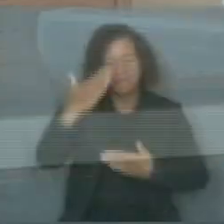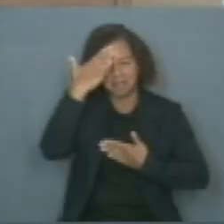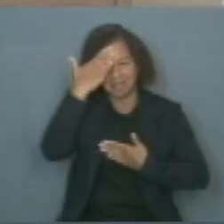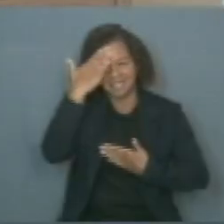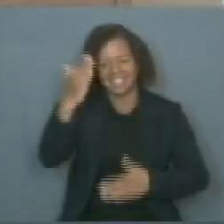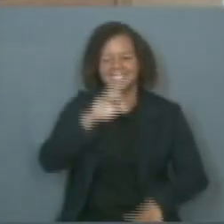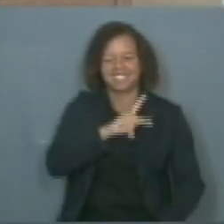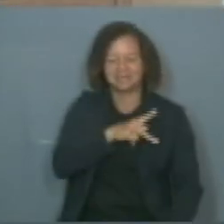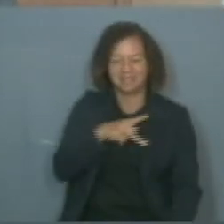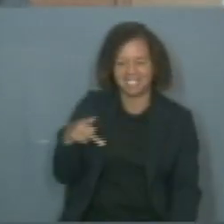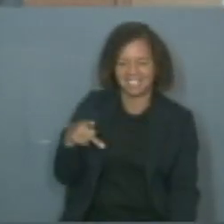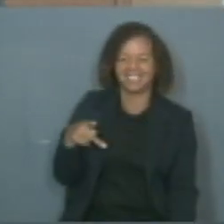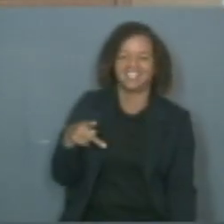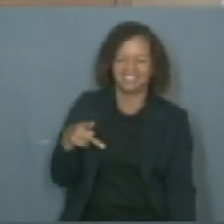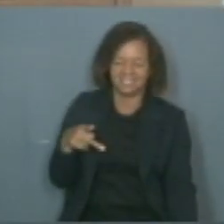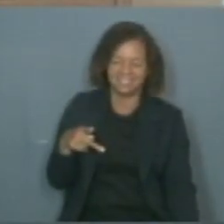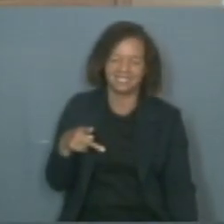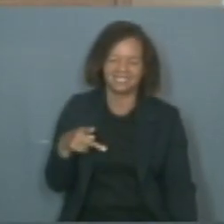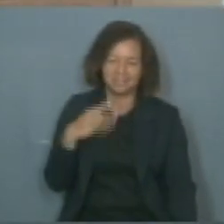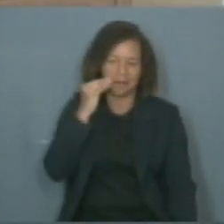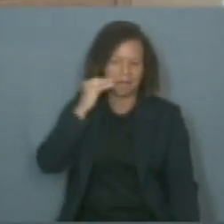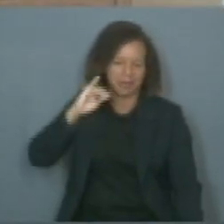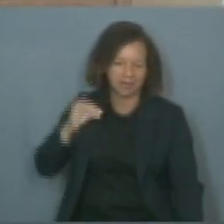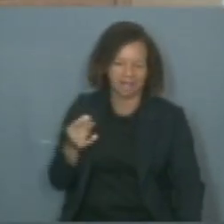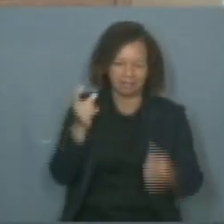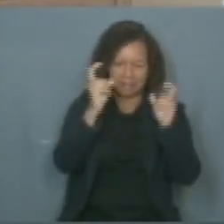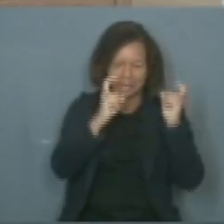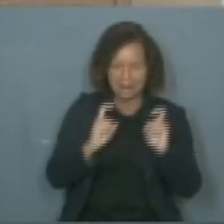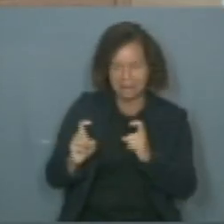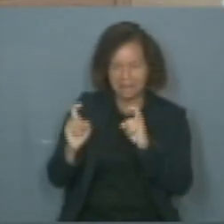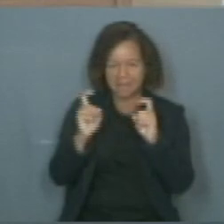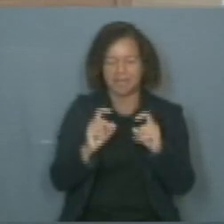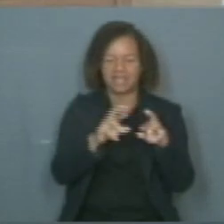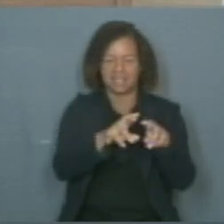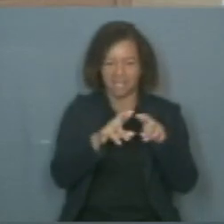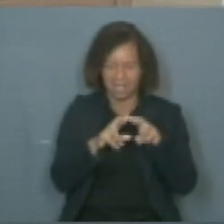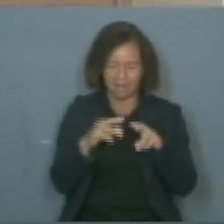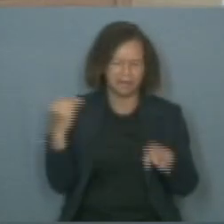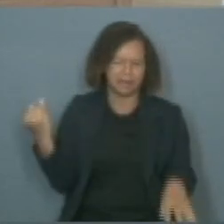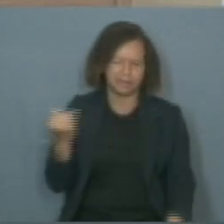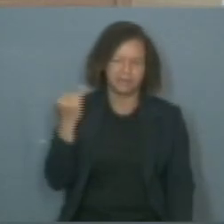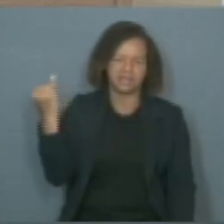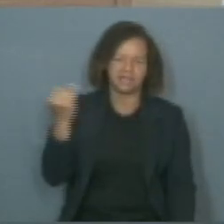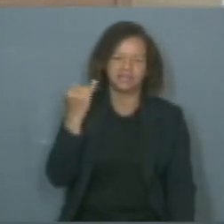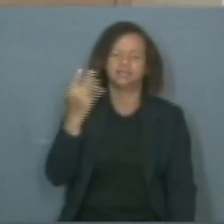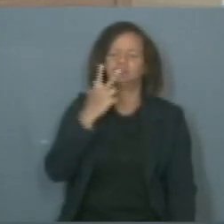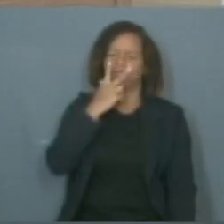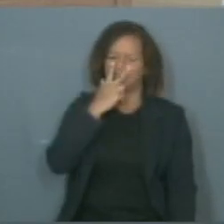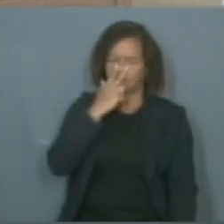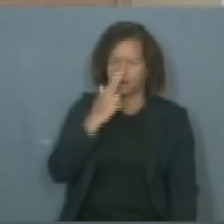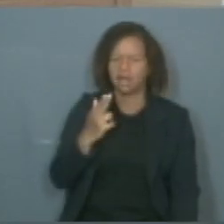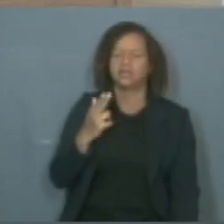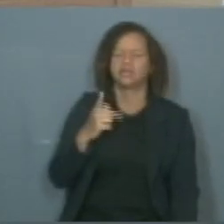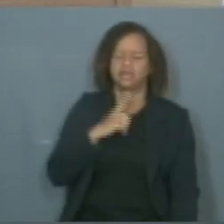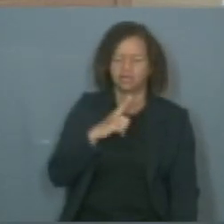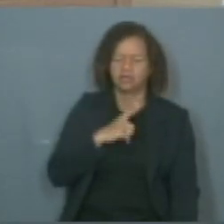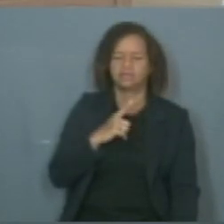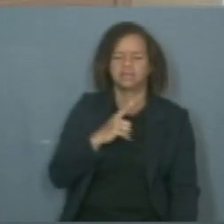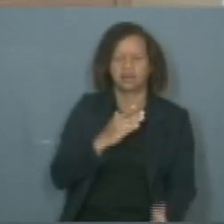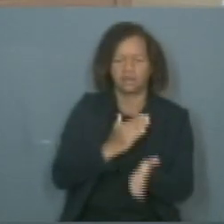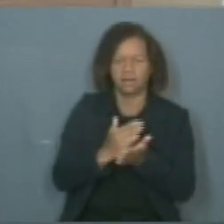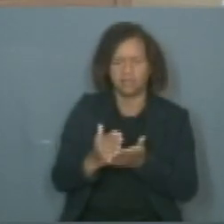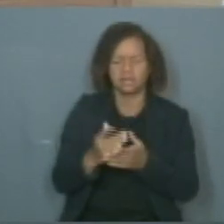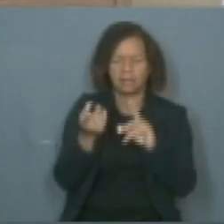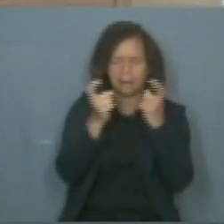Obrigado, senhor presidente, por essa oportunidade de discutir esse requerimento que é tão importante. Eu acho que a gente tem que começar